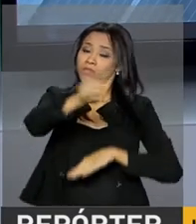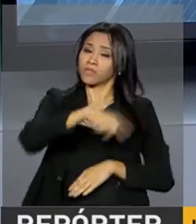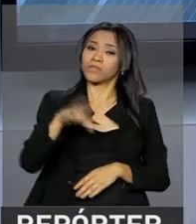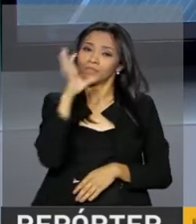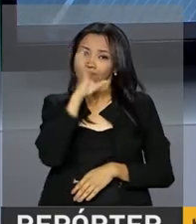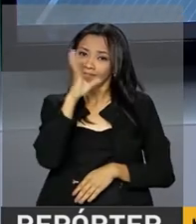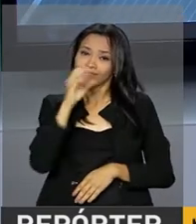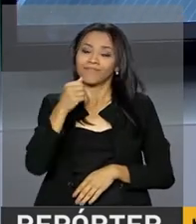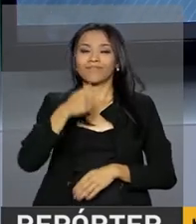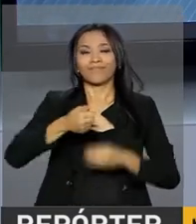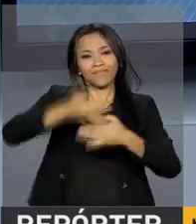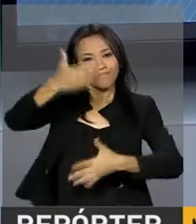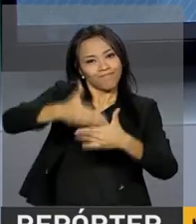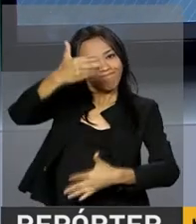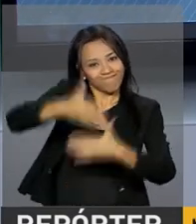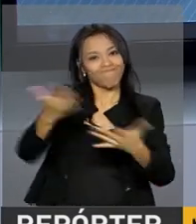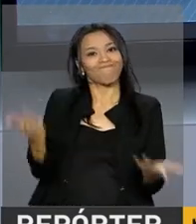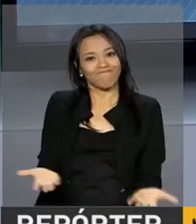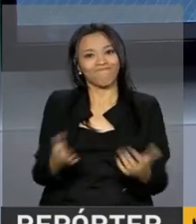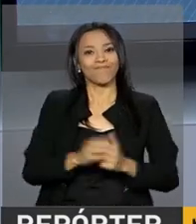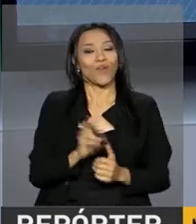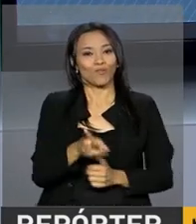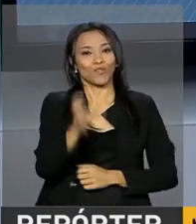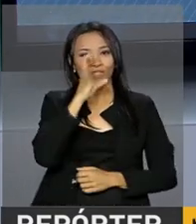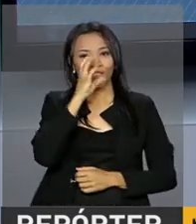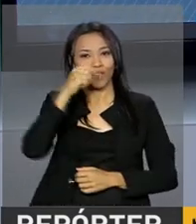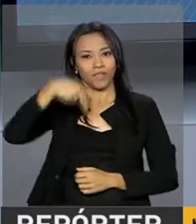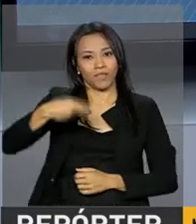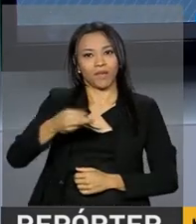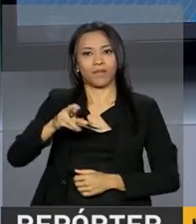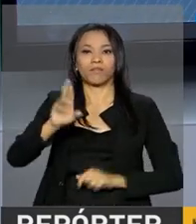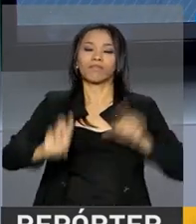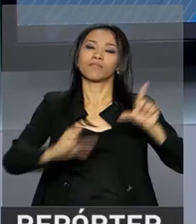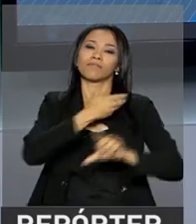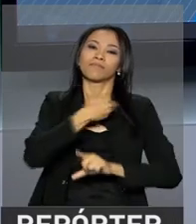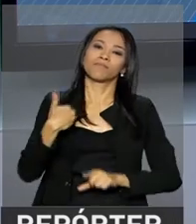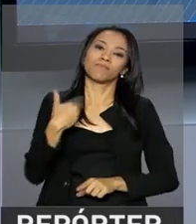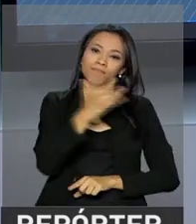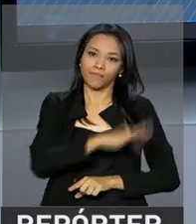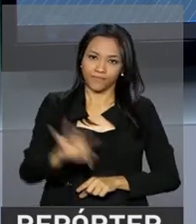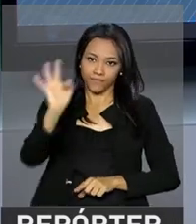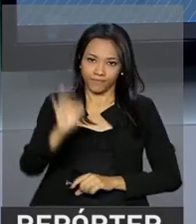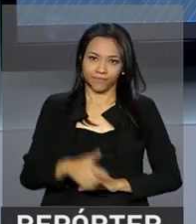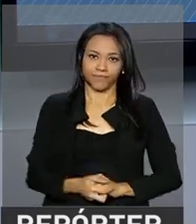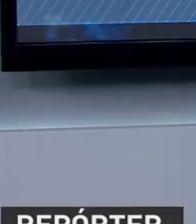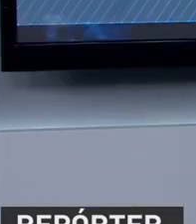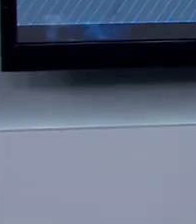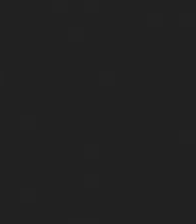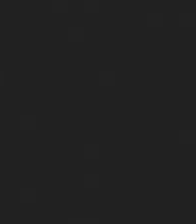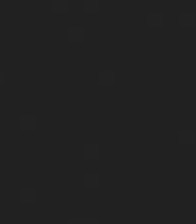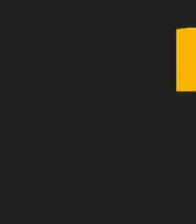também nas nossas redes sociais. Continue com a gente, NBR, a TV do Governo Federal.